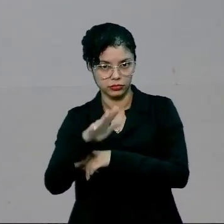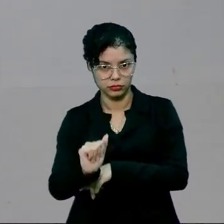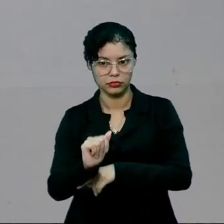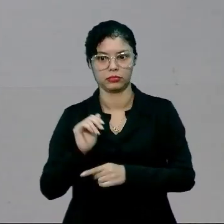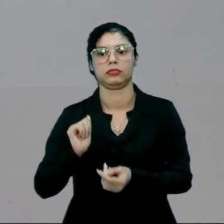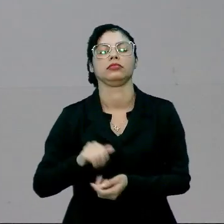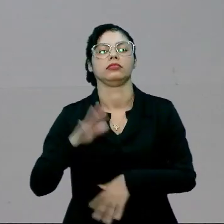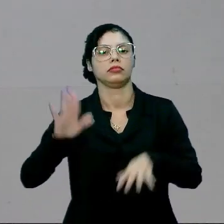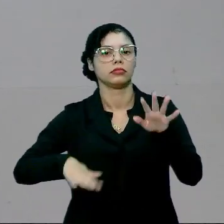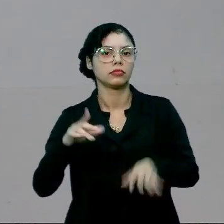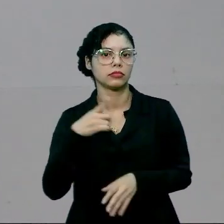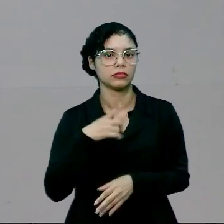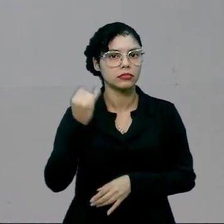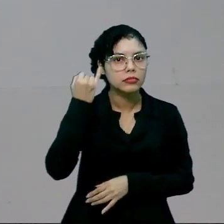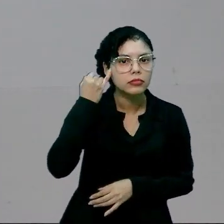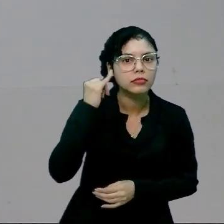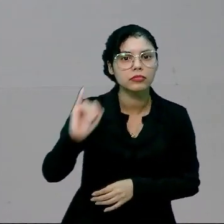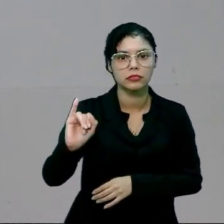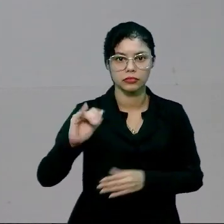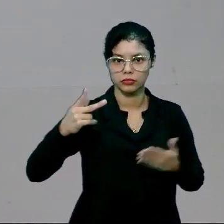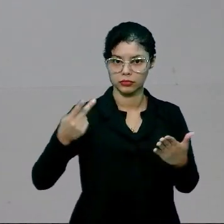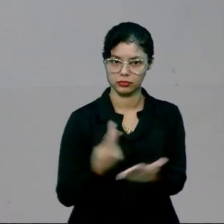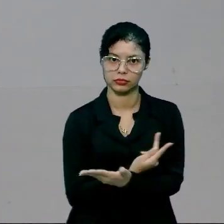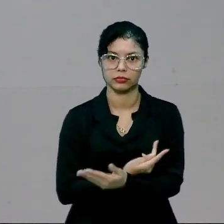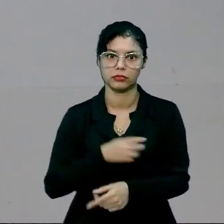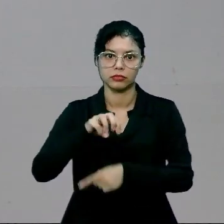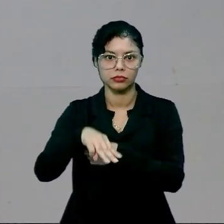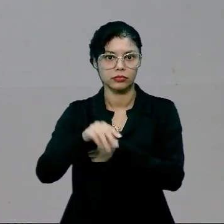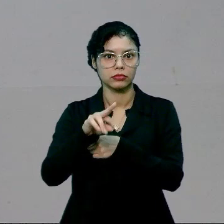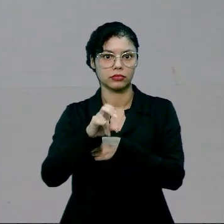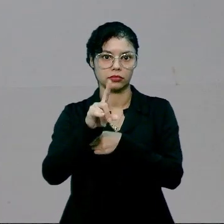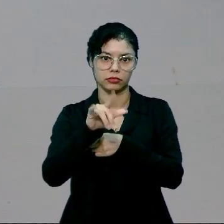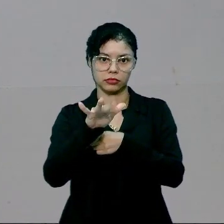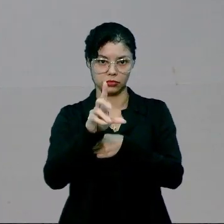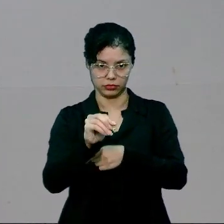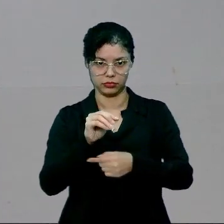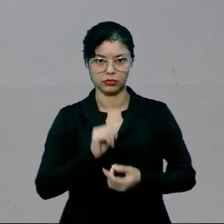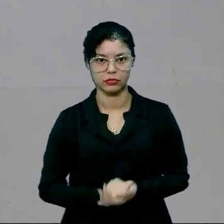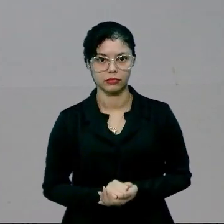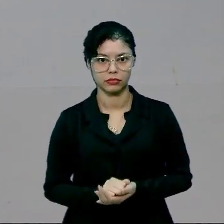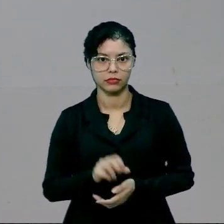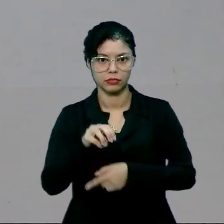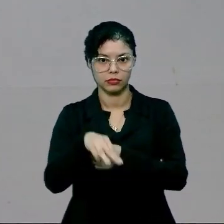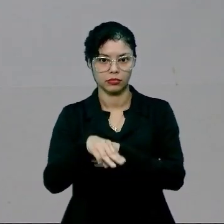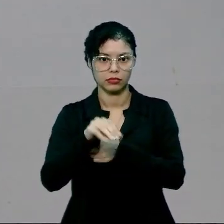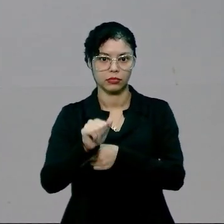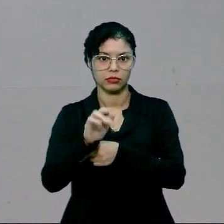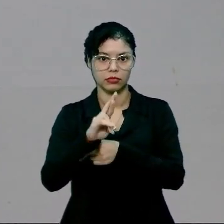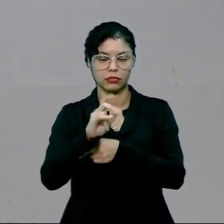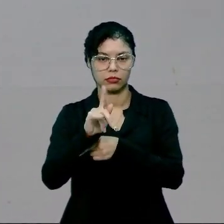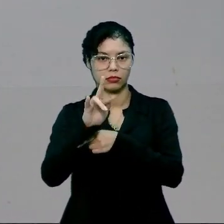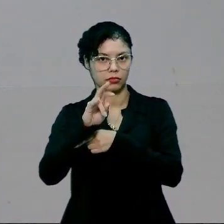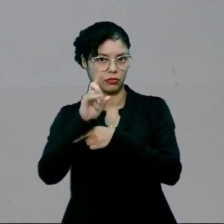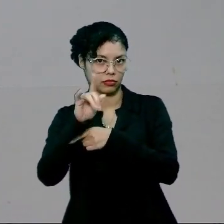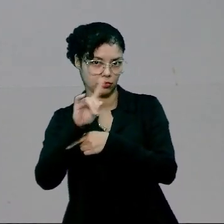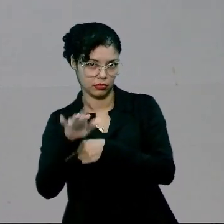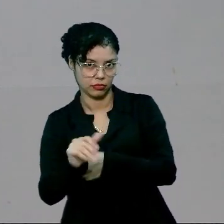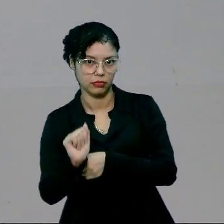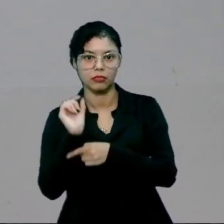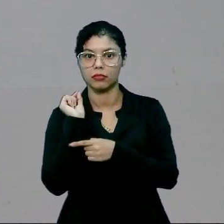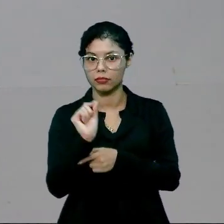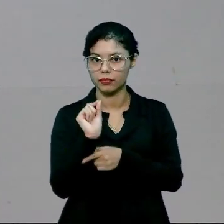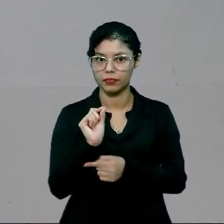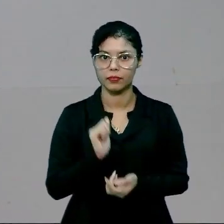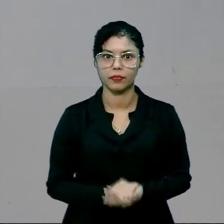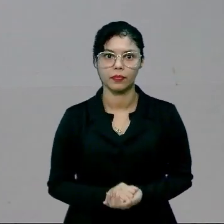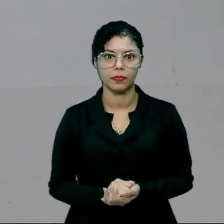porque muita gente tem uma ideia errada do que é marginalizado. E marginalizado, pessoal, nada mais